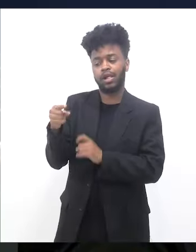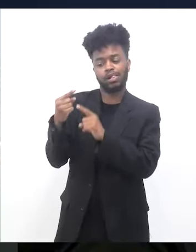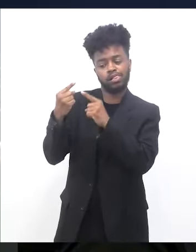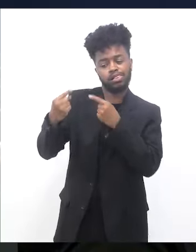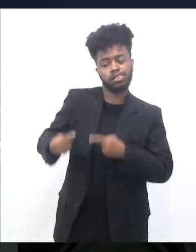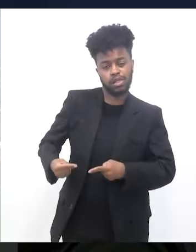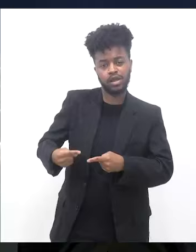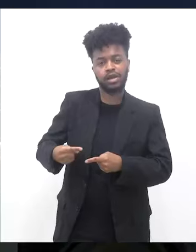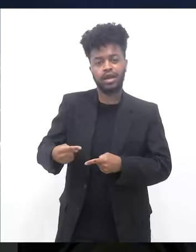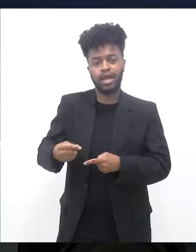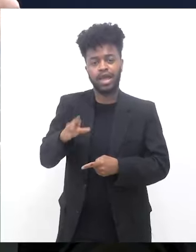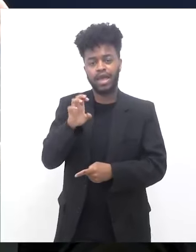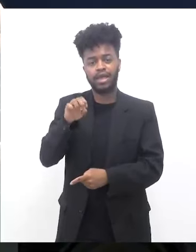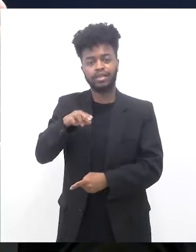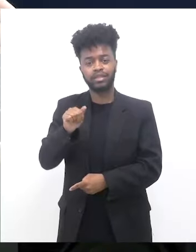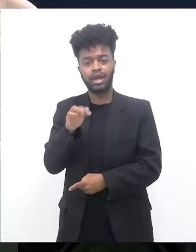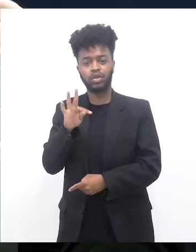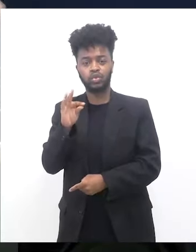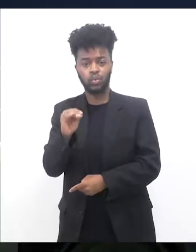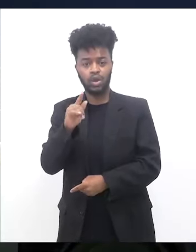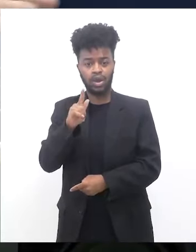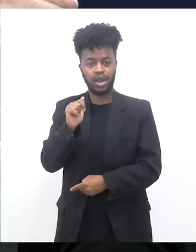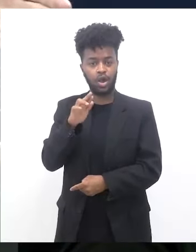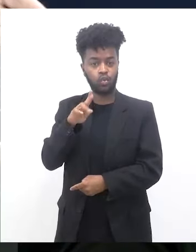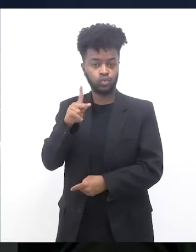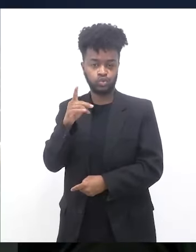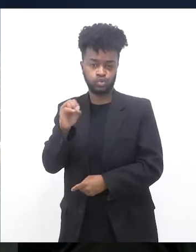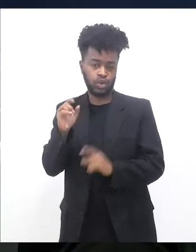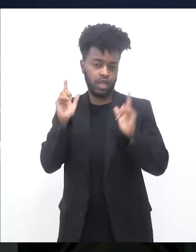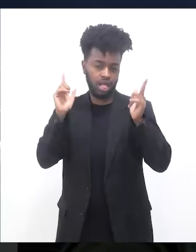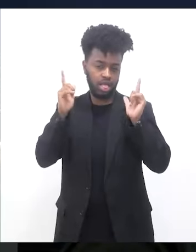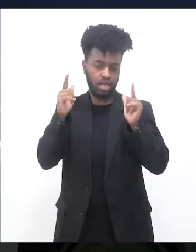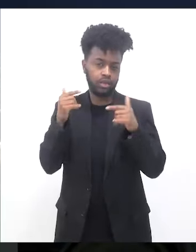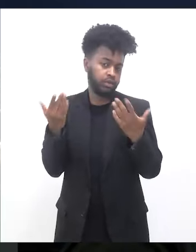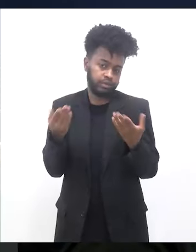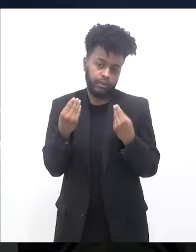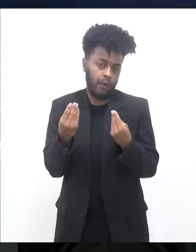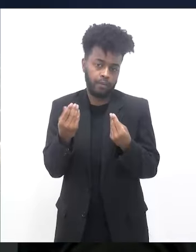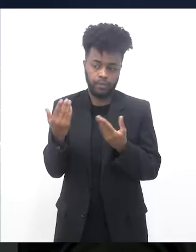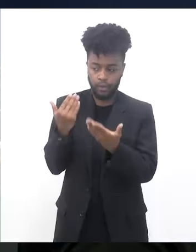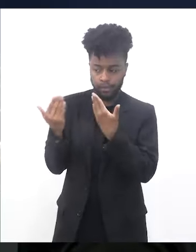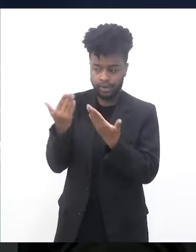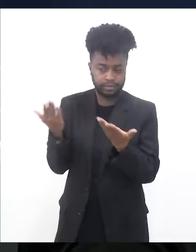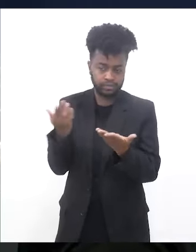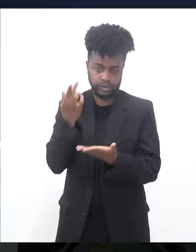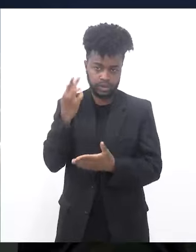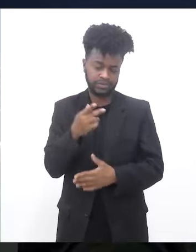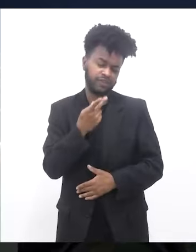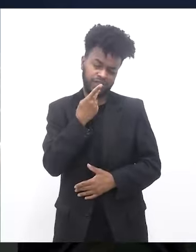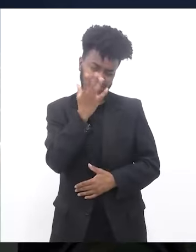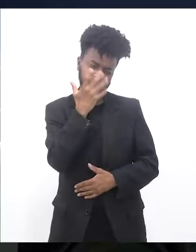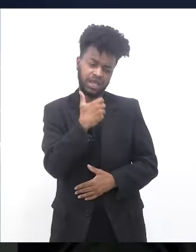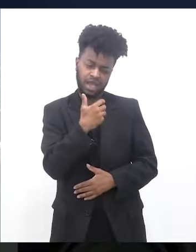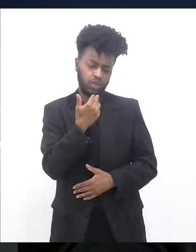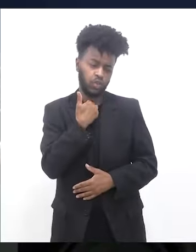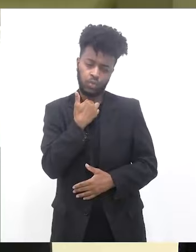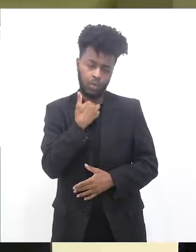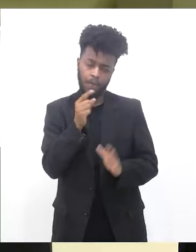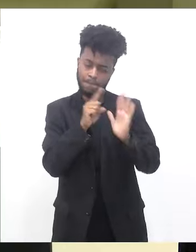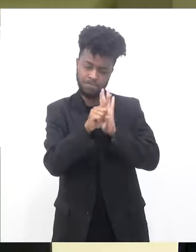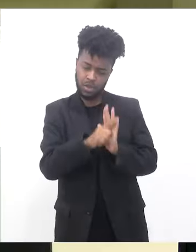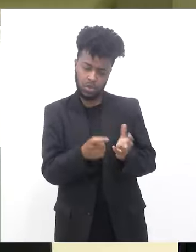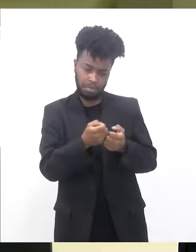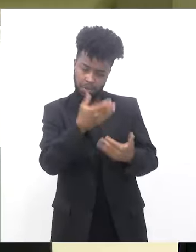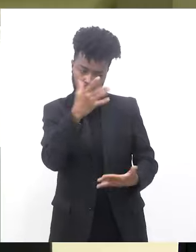bondade concorria, sua. que disputava com o Renato Gaúcho na Night e eu. Fala sério, fala sério. É isso. Eu não posso fazer